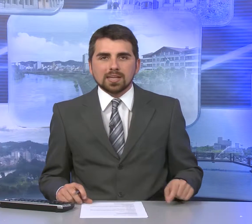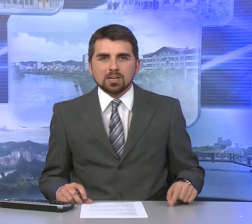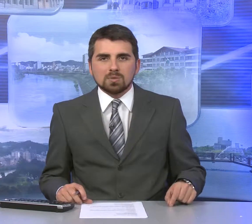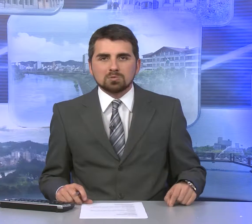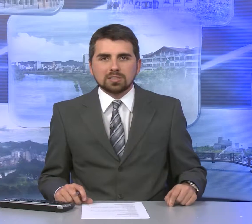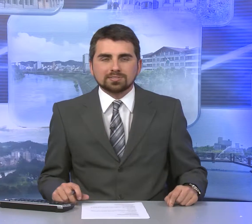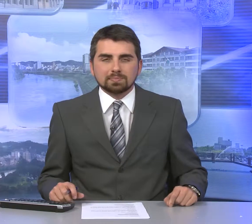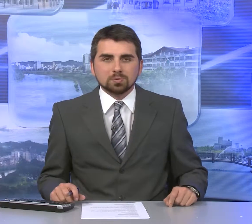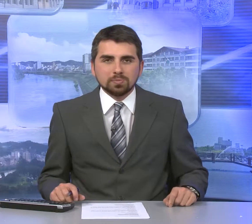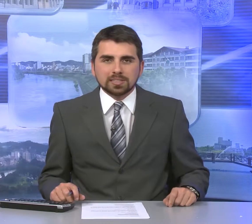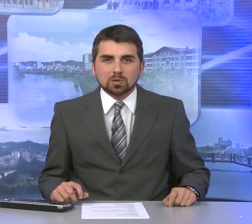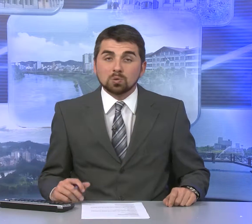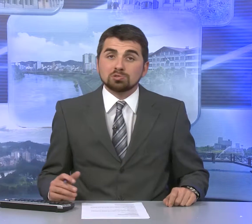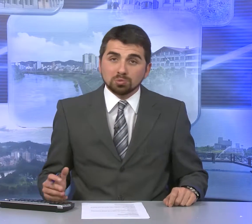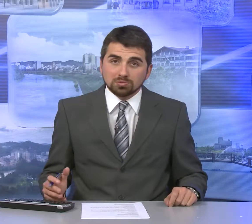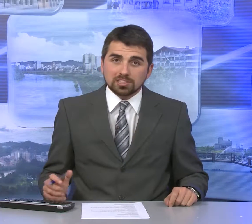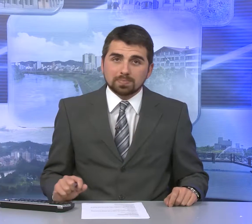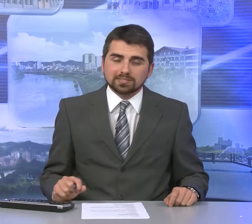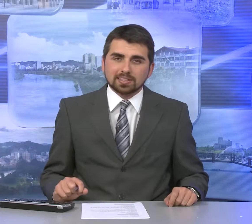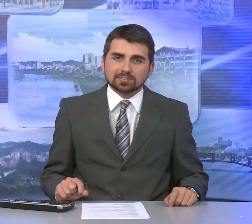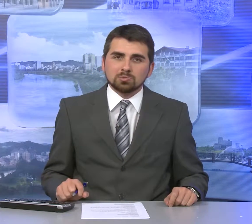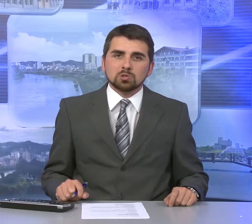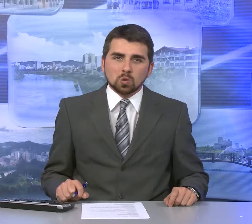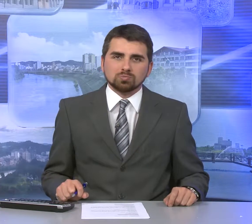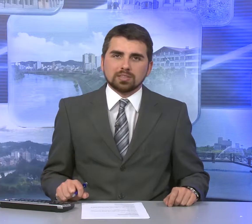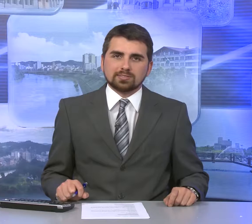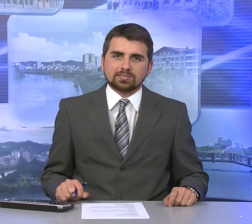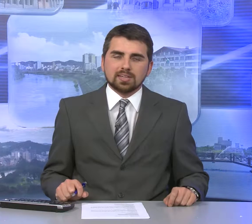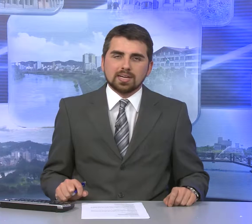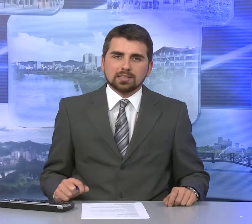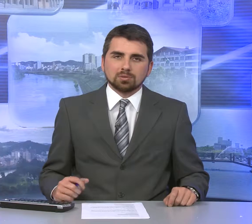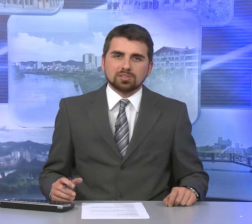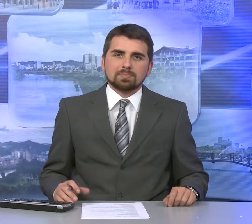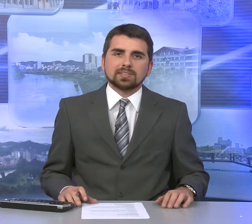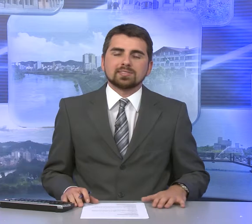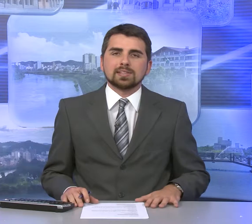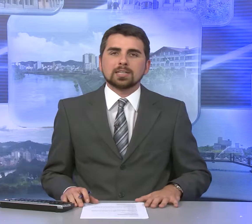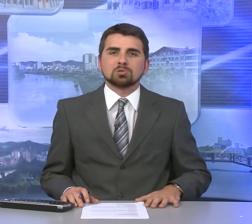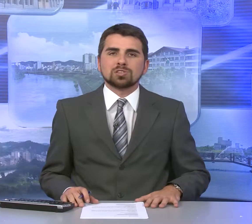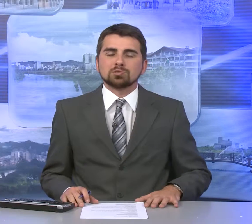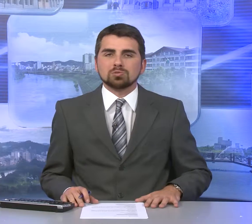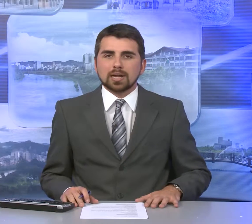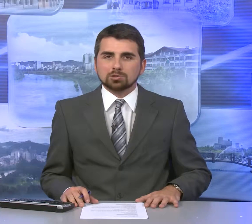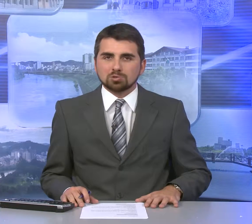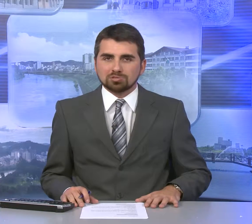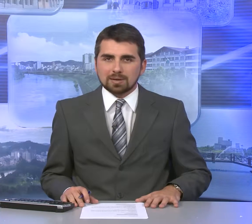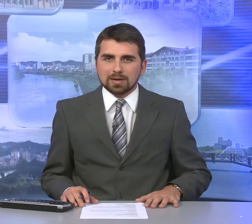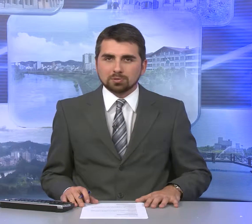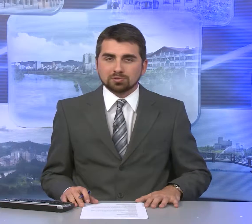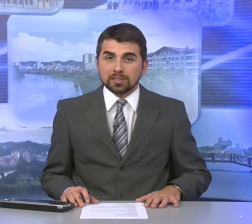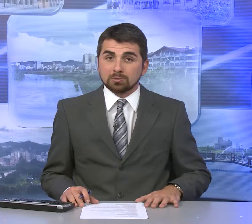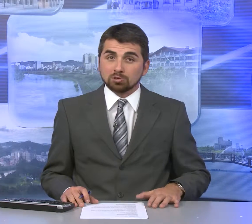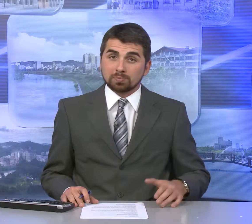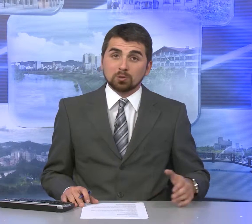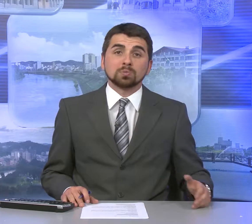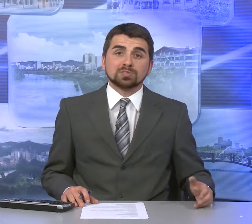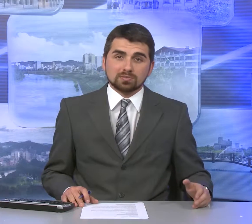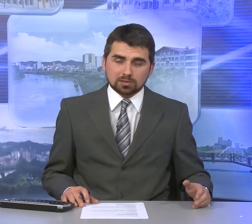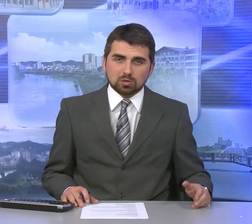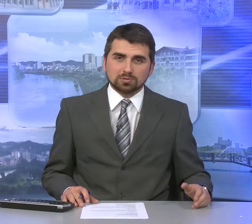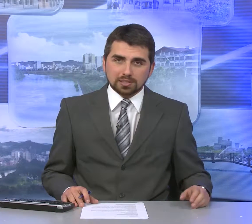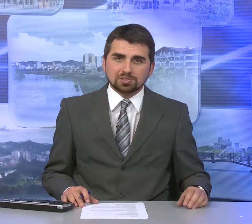de manhã uma audiência pública conjunta de prestação de contas. Vão ser apresentados os resultados dos trabalhos feitos